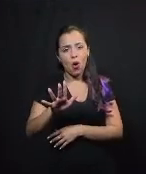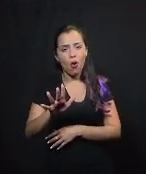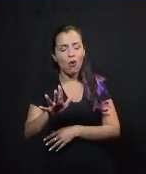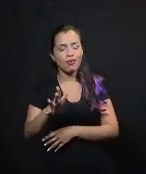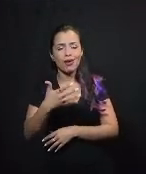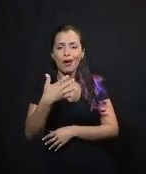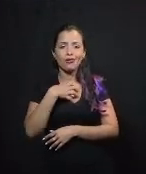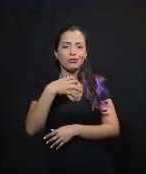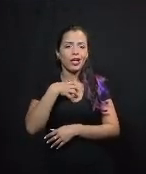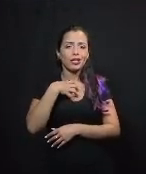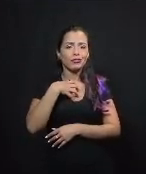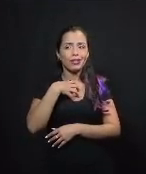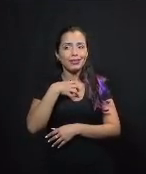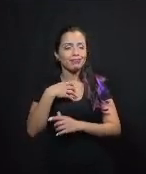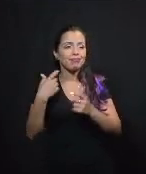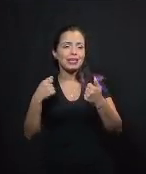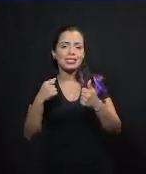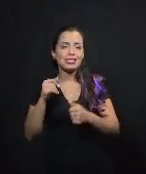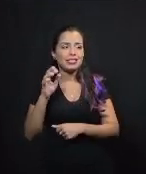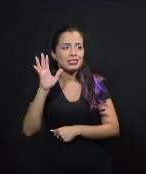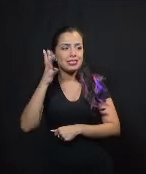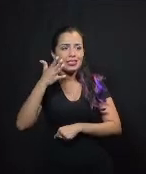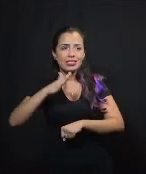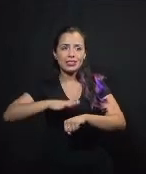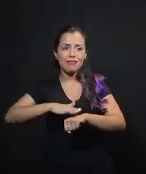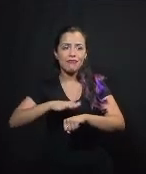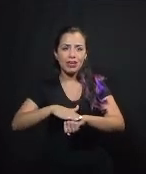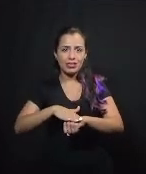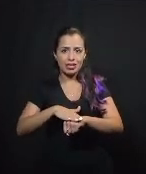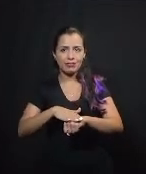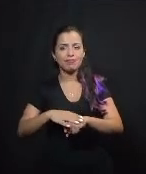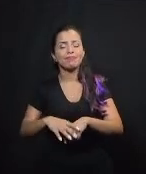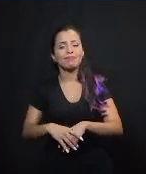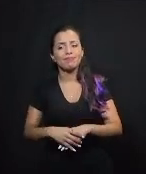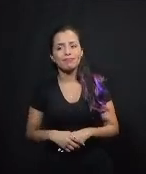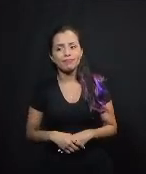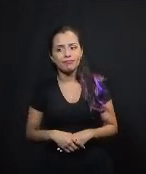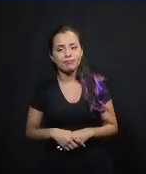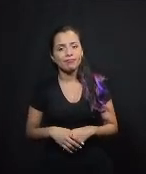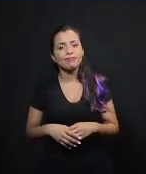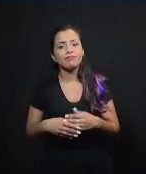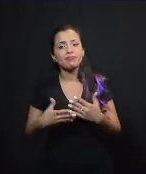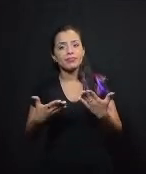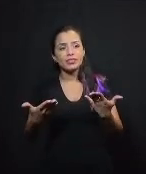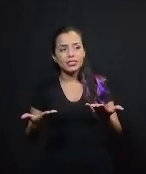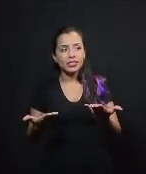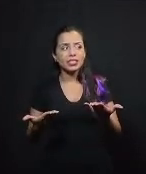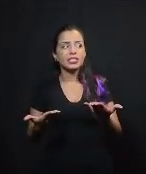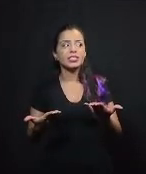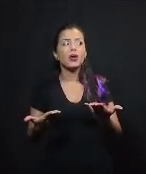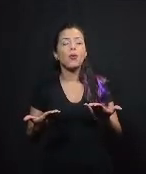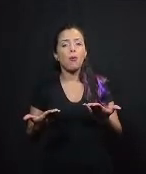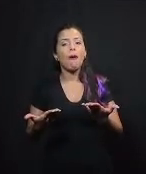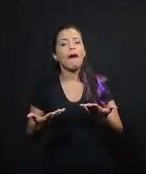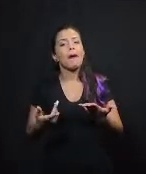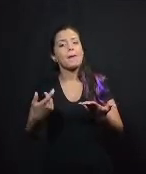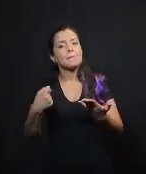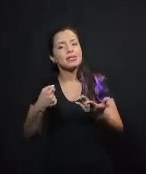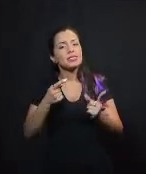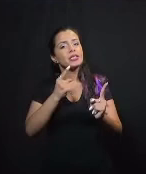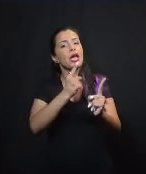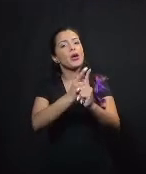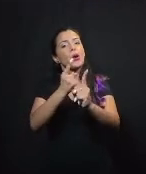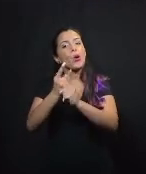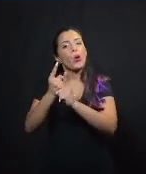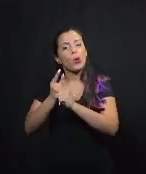mas tem que ser feita, né? Tem que ser feita. Então, encontrar recursos no momento pode ser complicado,